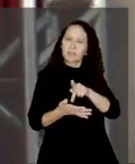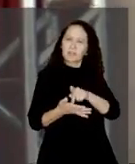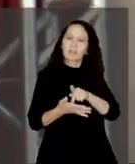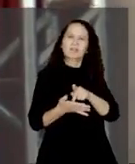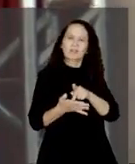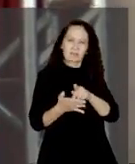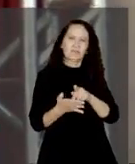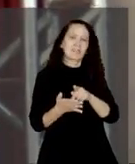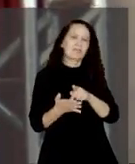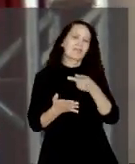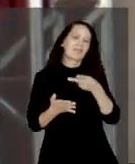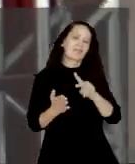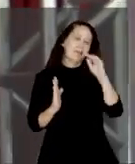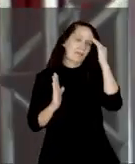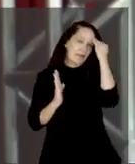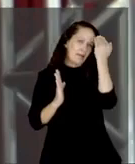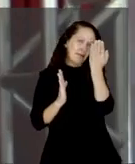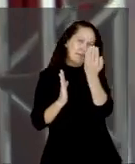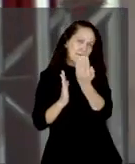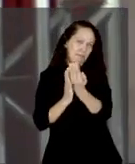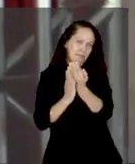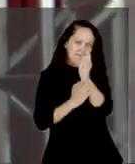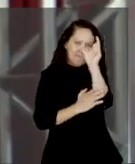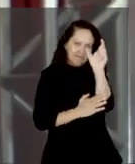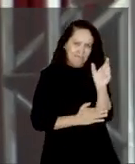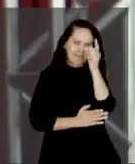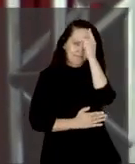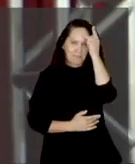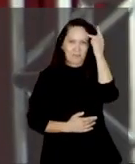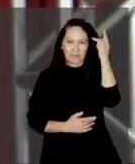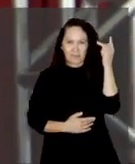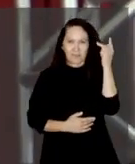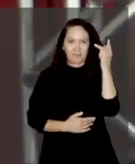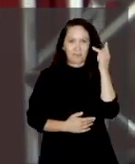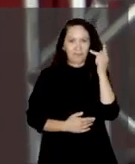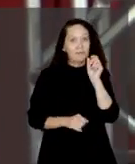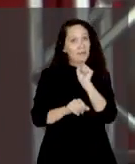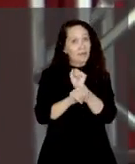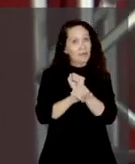esse ensinamento sábio e que nós possamos continuar